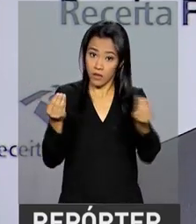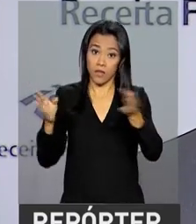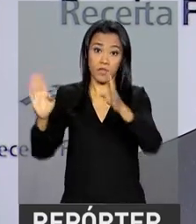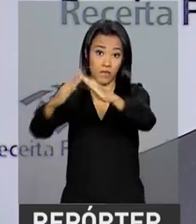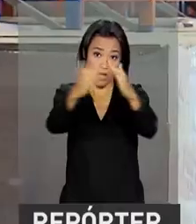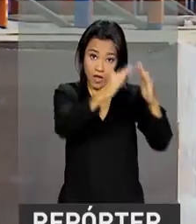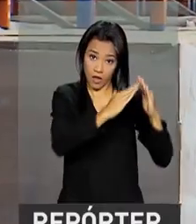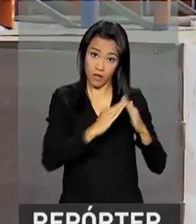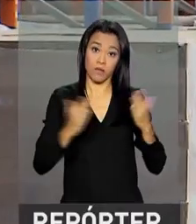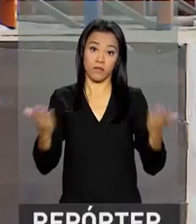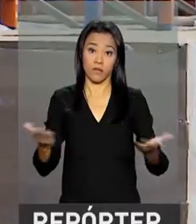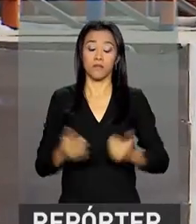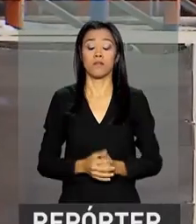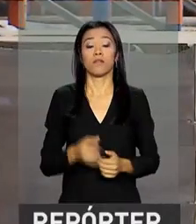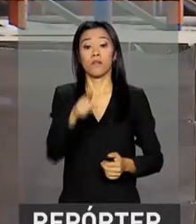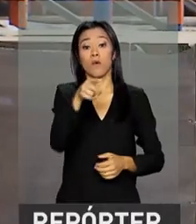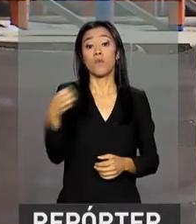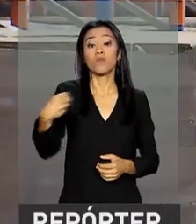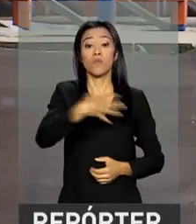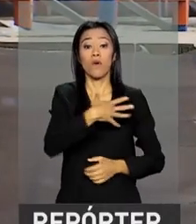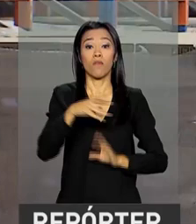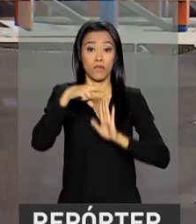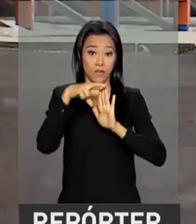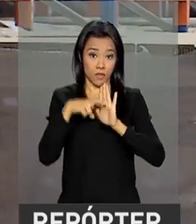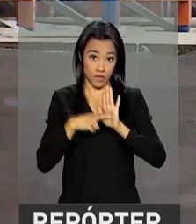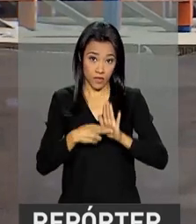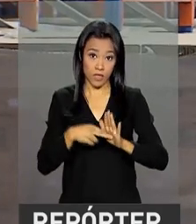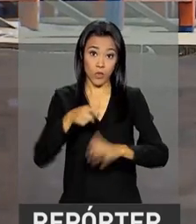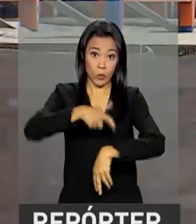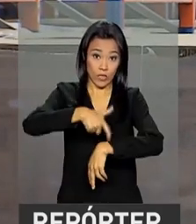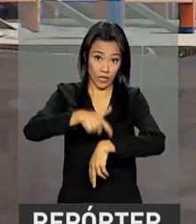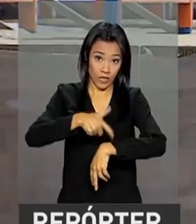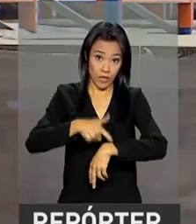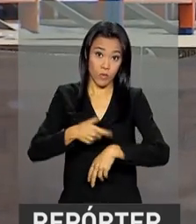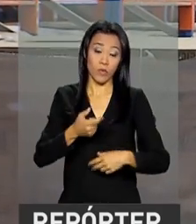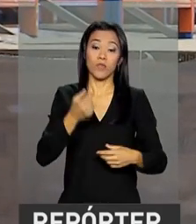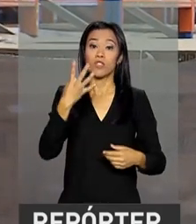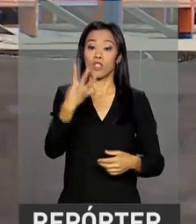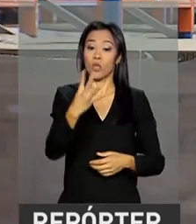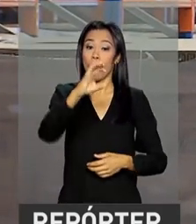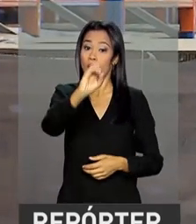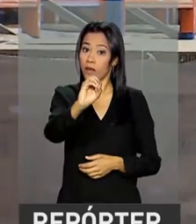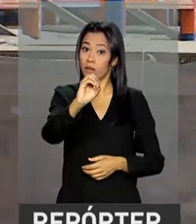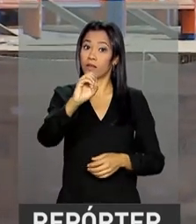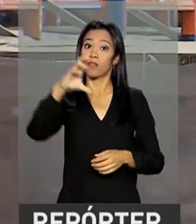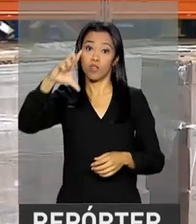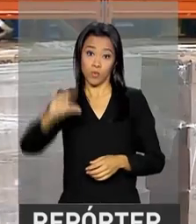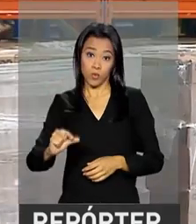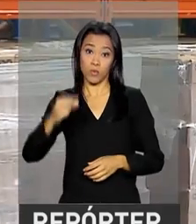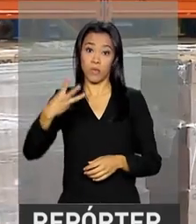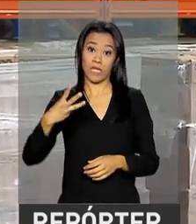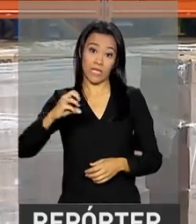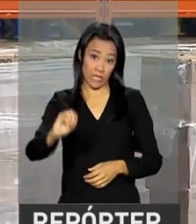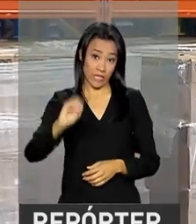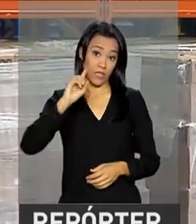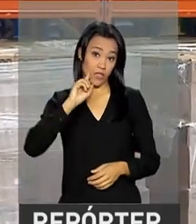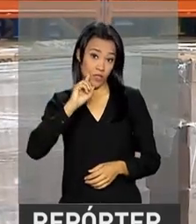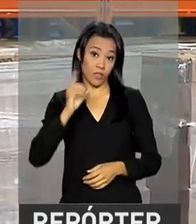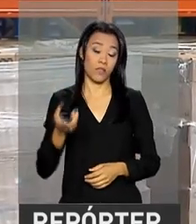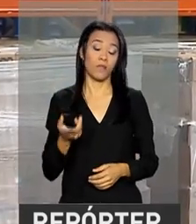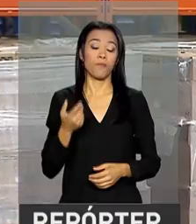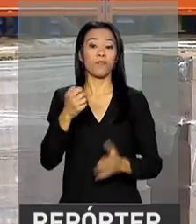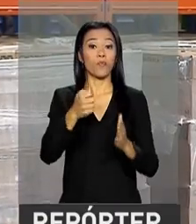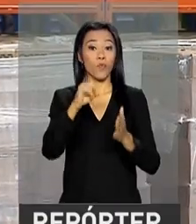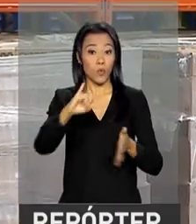o de correr com as novas regras o tempo de entrega deve cair de 40 para 30 dias os tributos